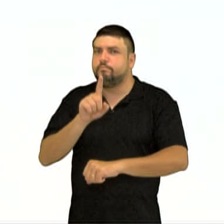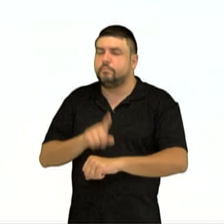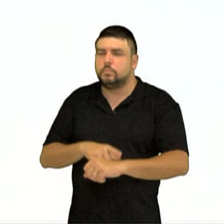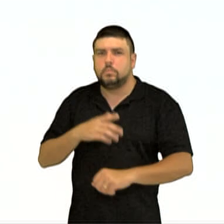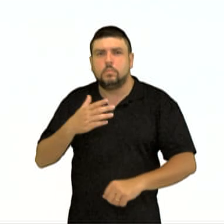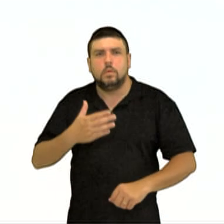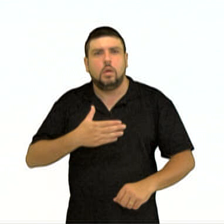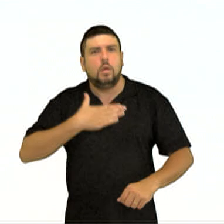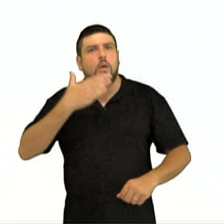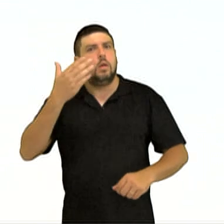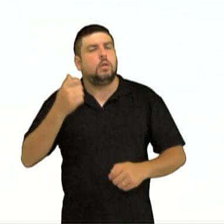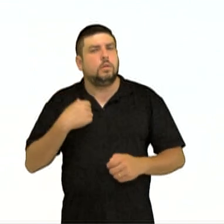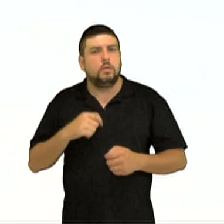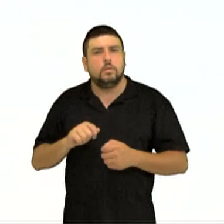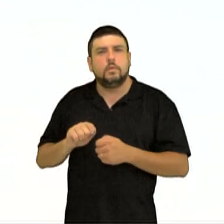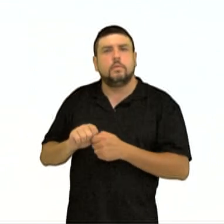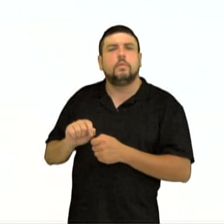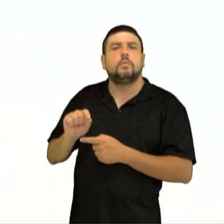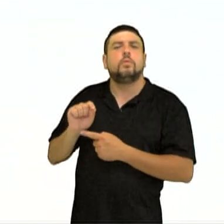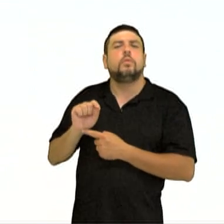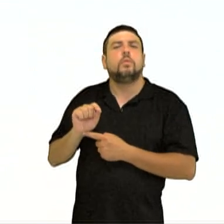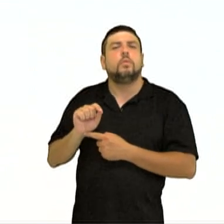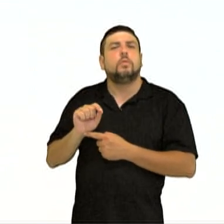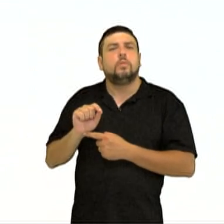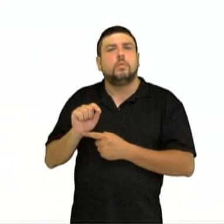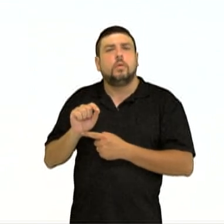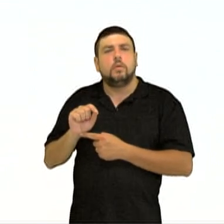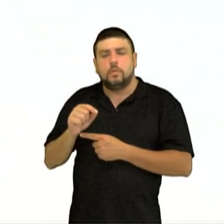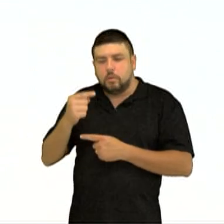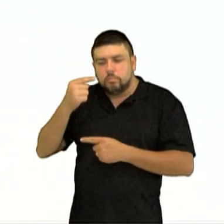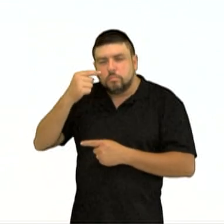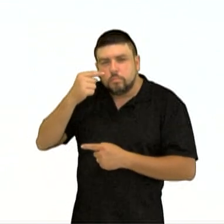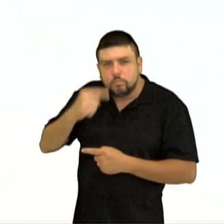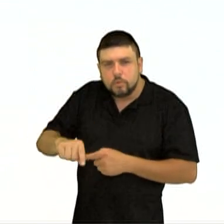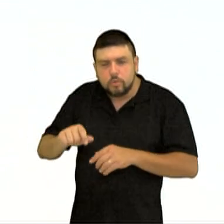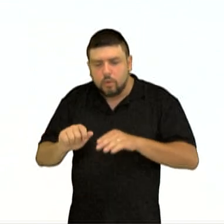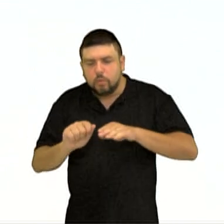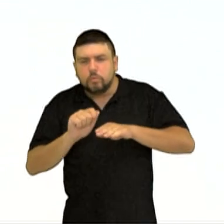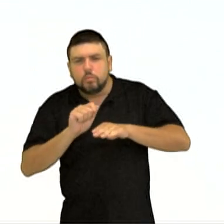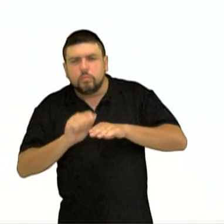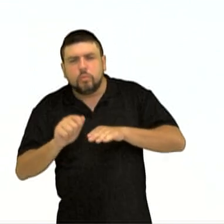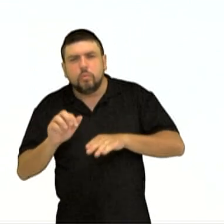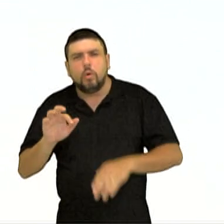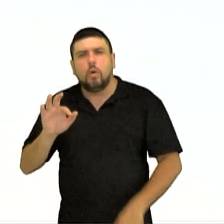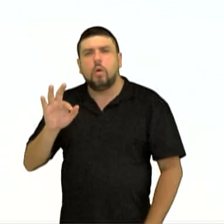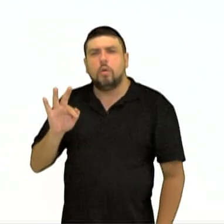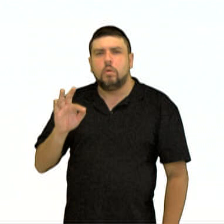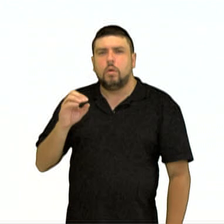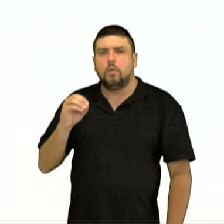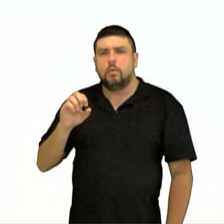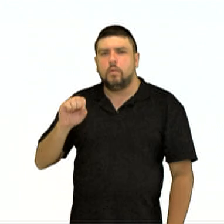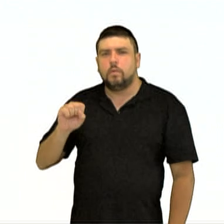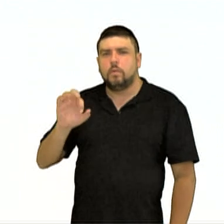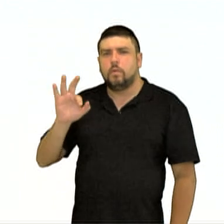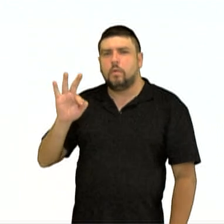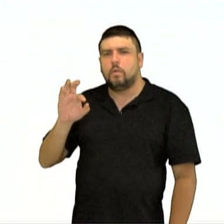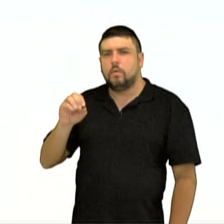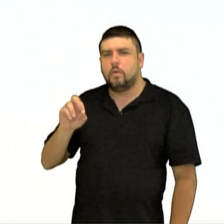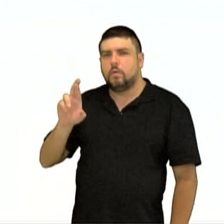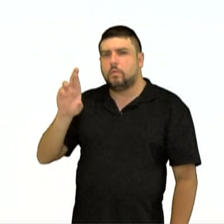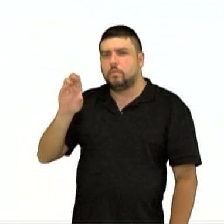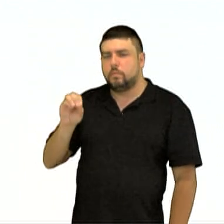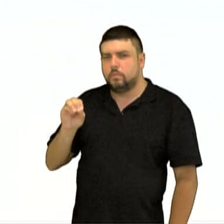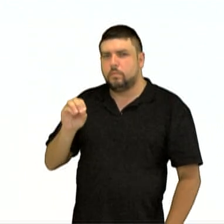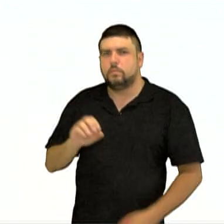ele acaba descobrindo o fósforo. Então, não sei se você consegue ver,